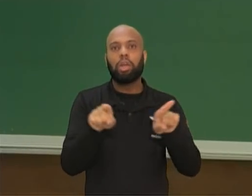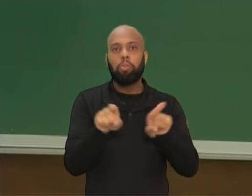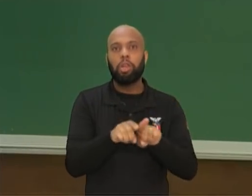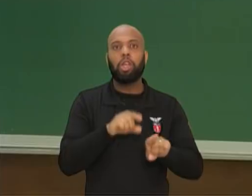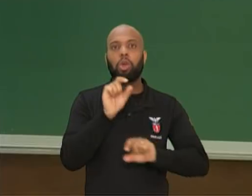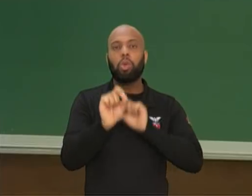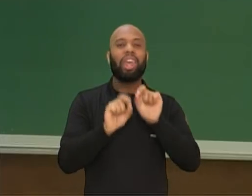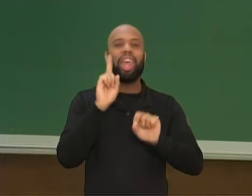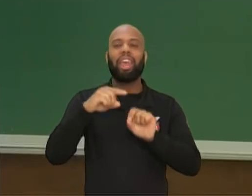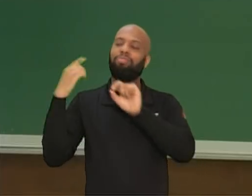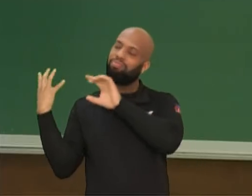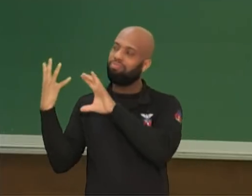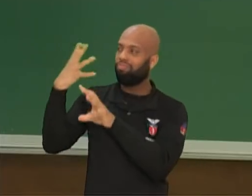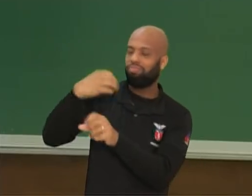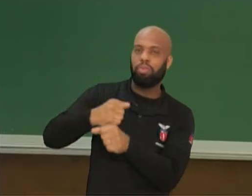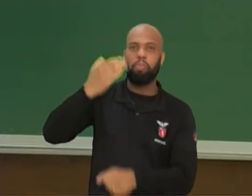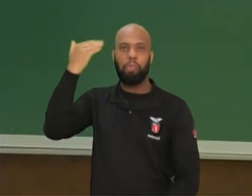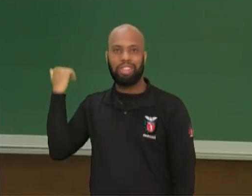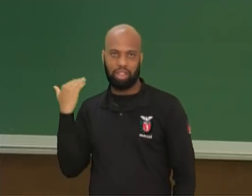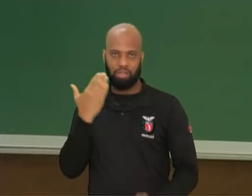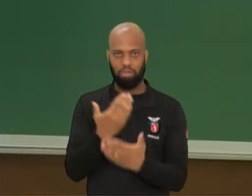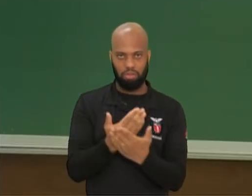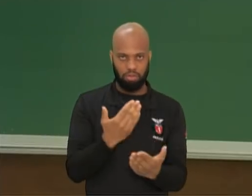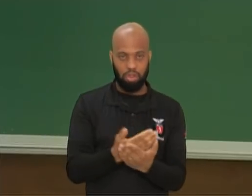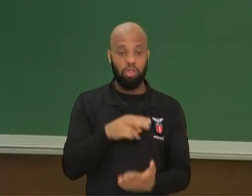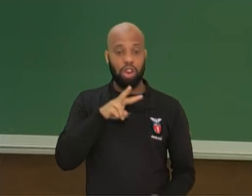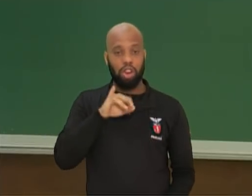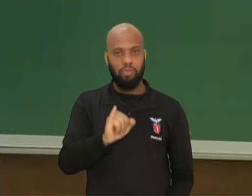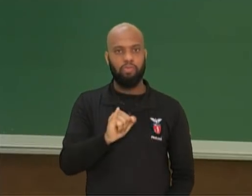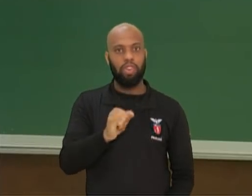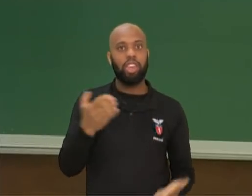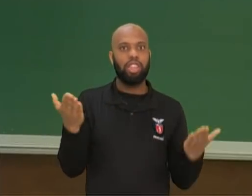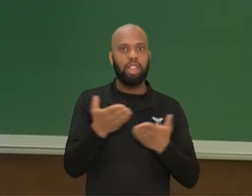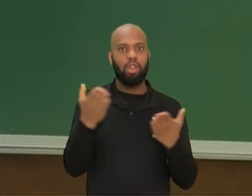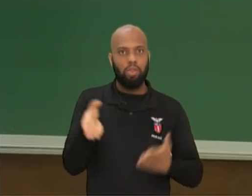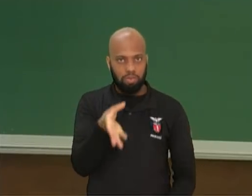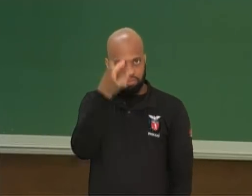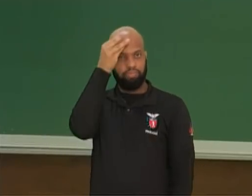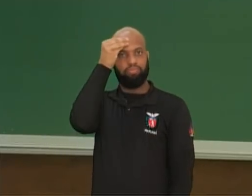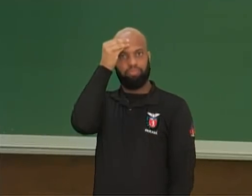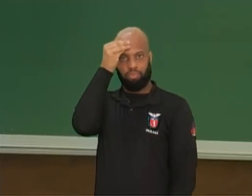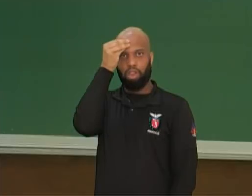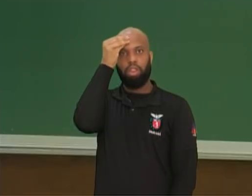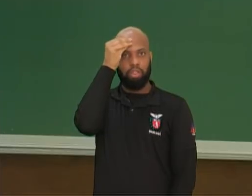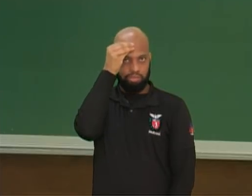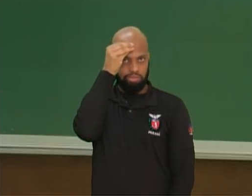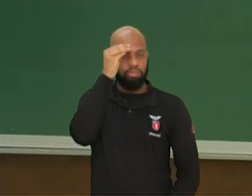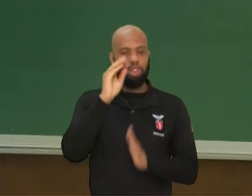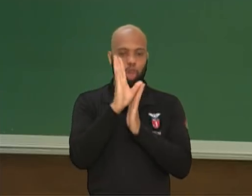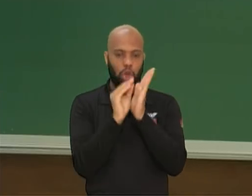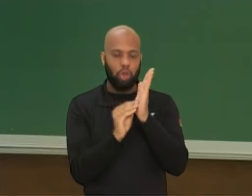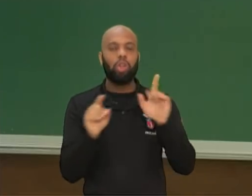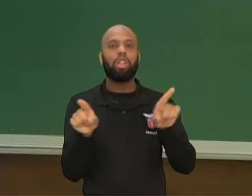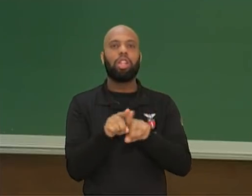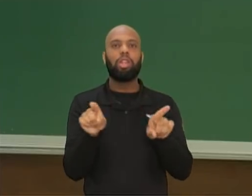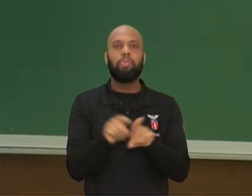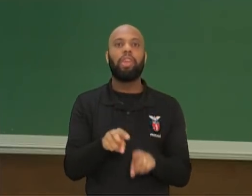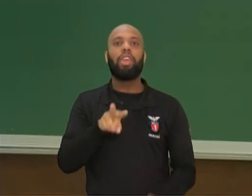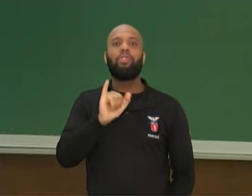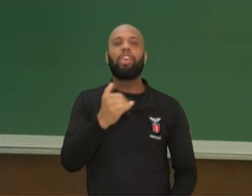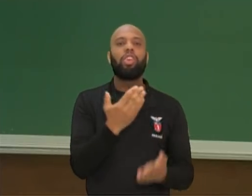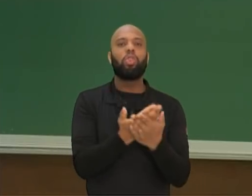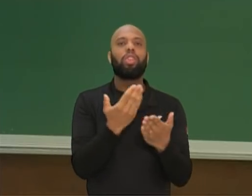uma retomada da aula. Nós vamos reafirmar conteúdos. Nós vamos trabalhar também